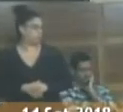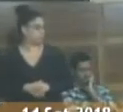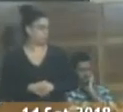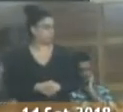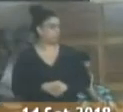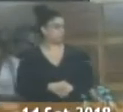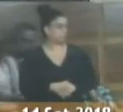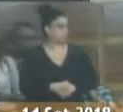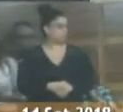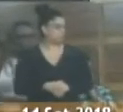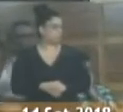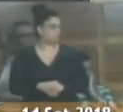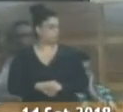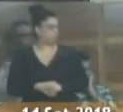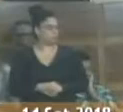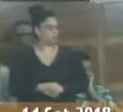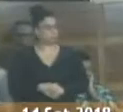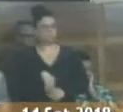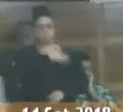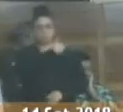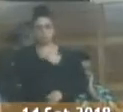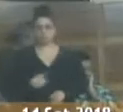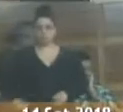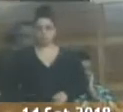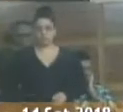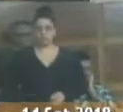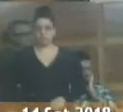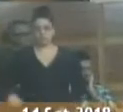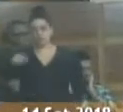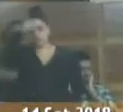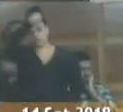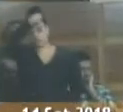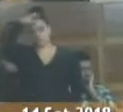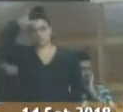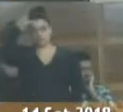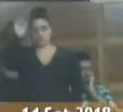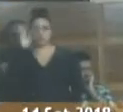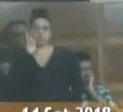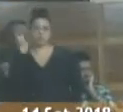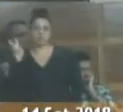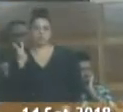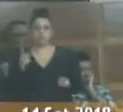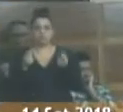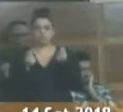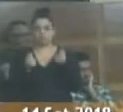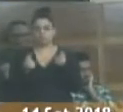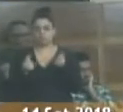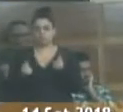E os governos municipais estão de olho só no pirapiré que chamamos de dinheiro.